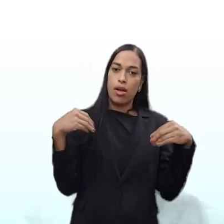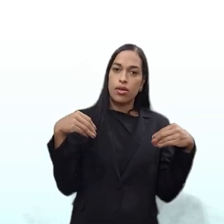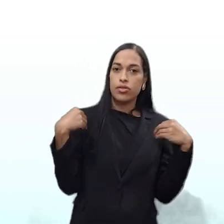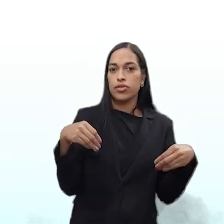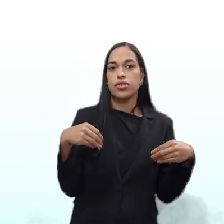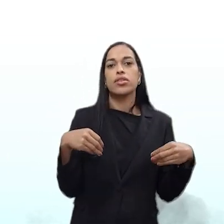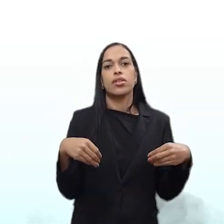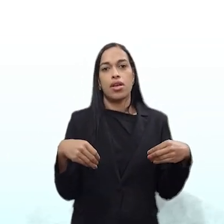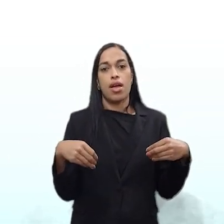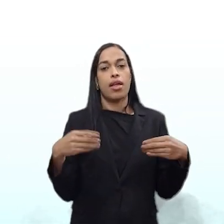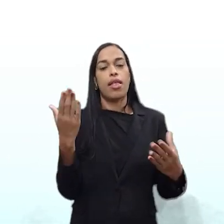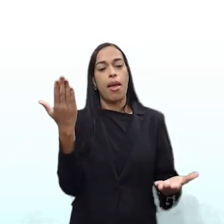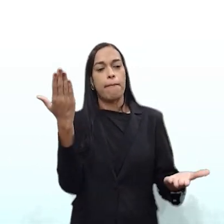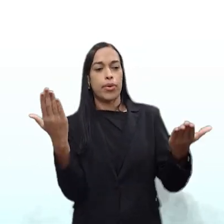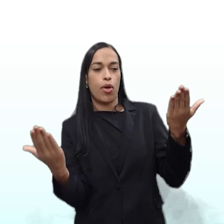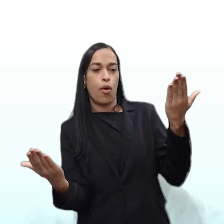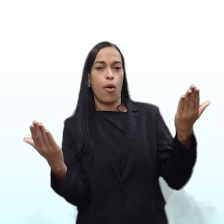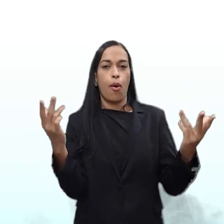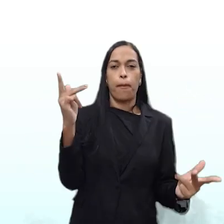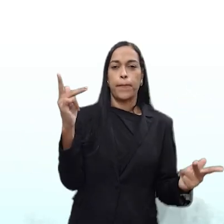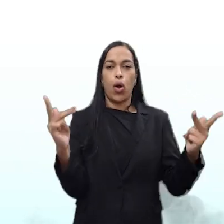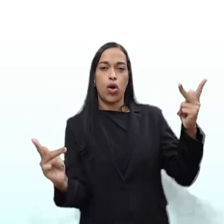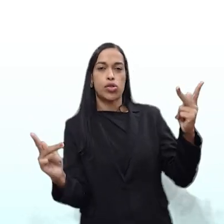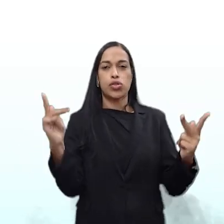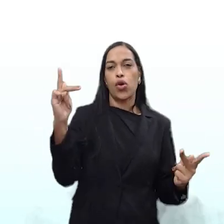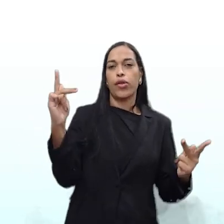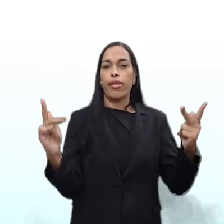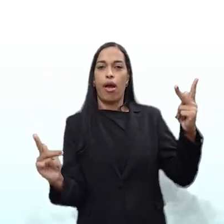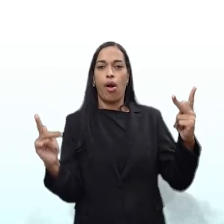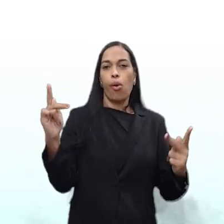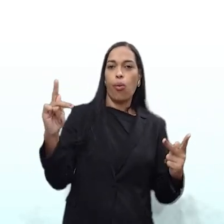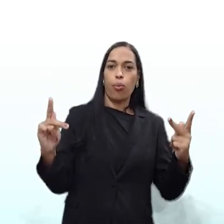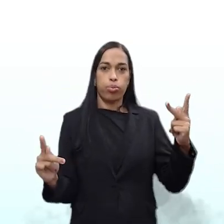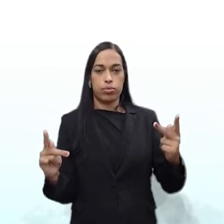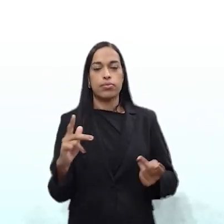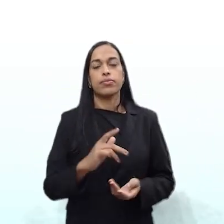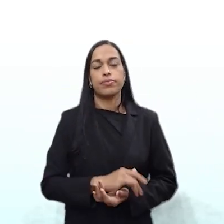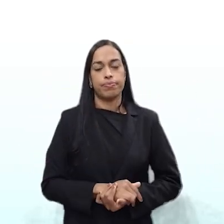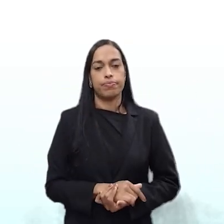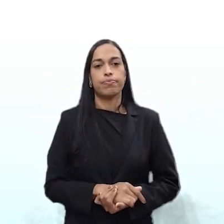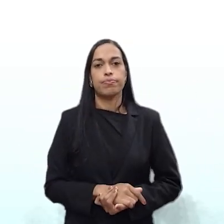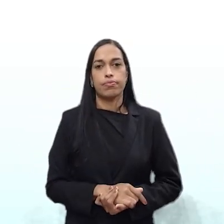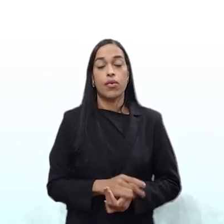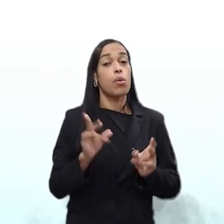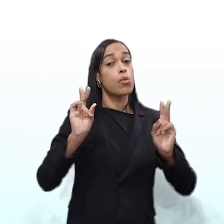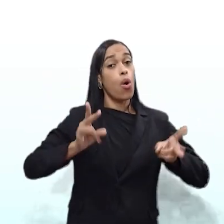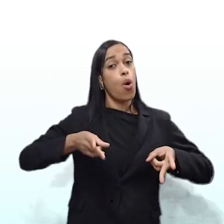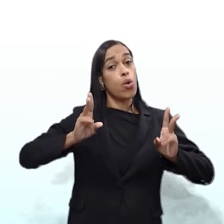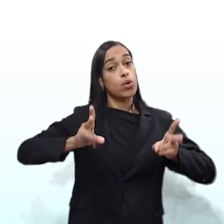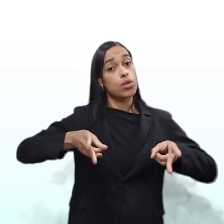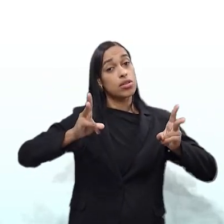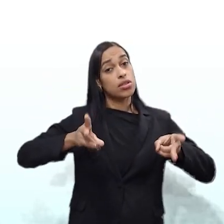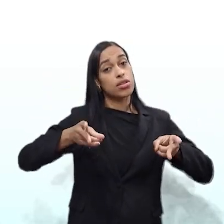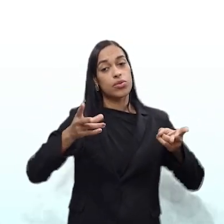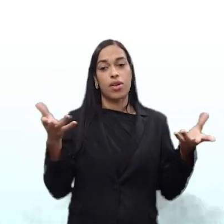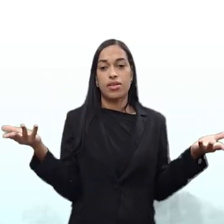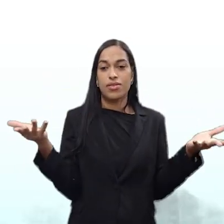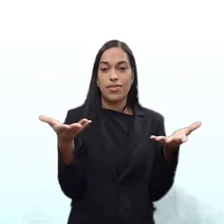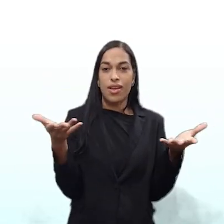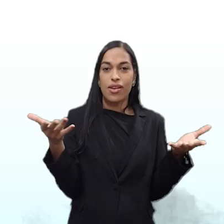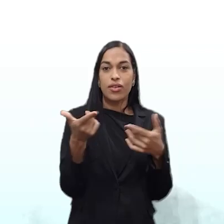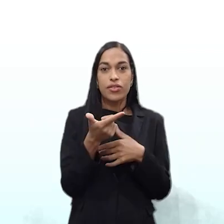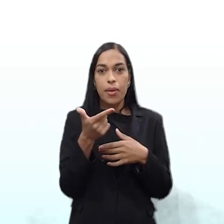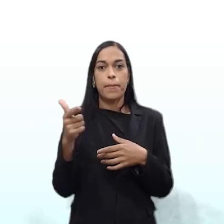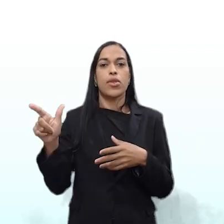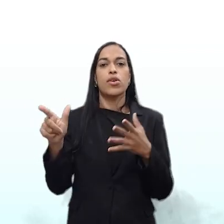é diretamente proporcional à deformação. Pois é, vamos dar sequência porque agora a gente vai entrar na nossa